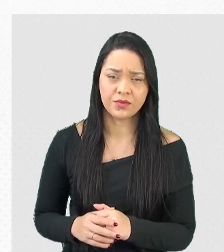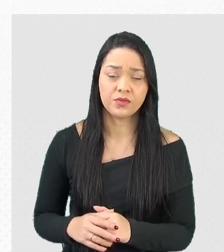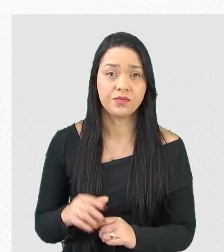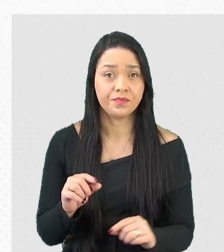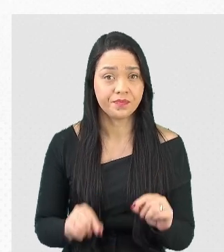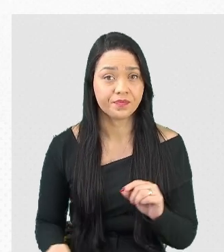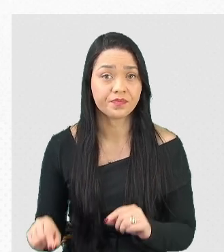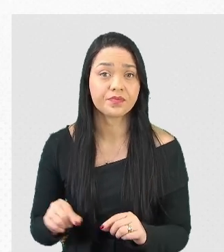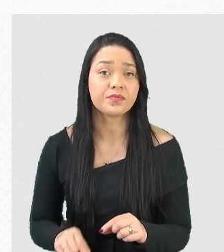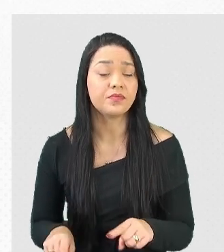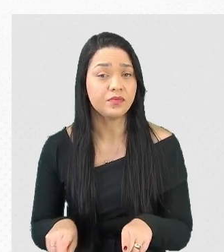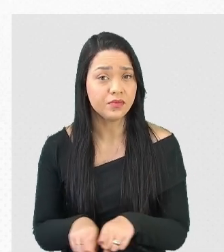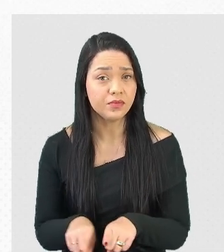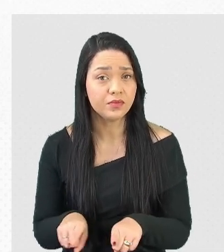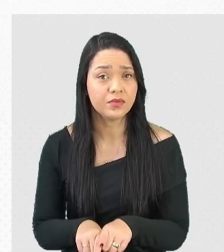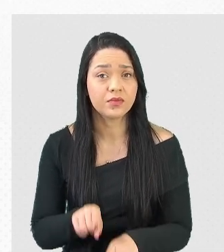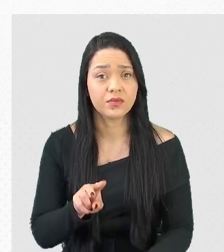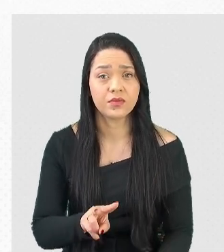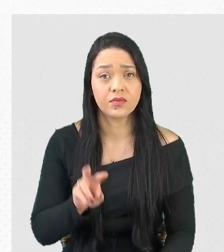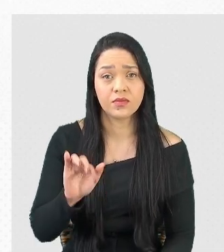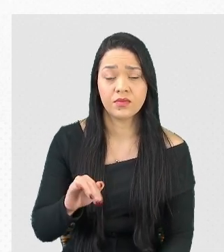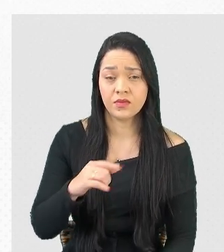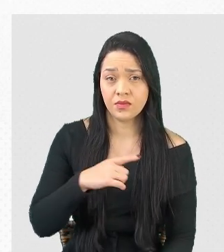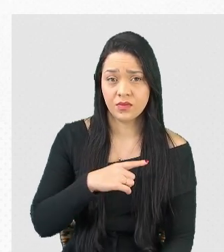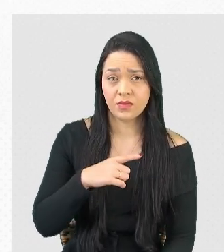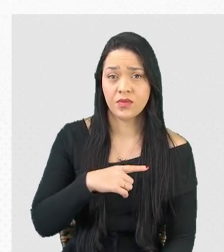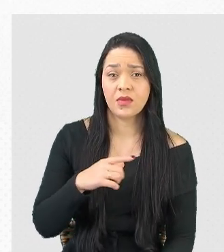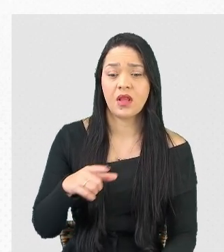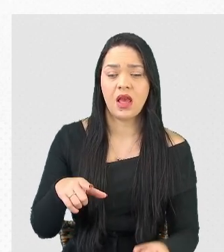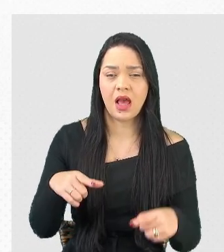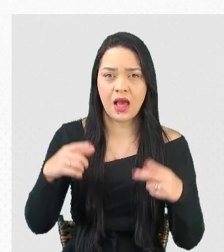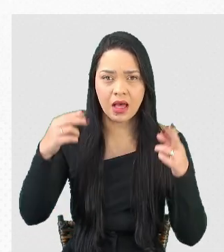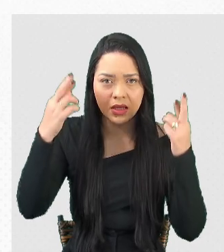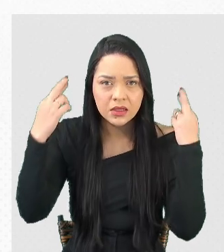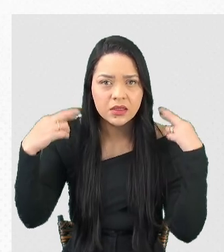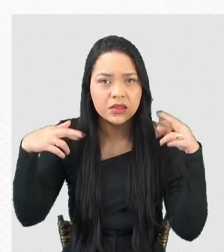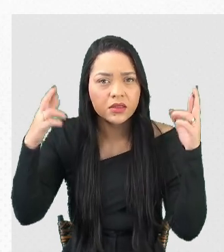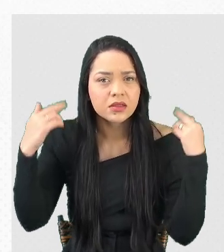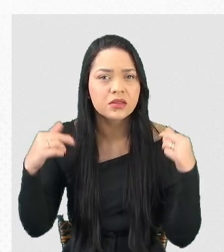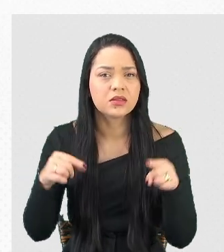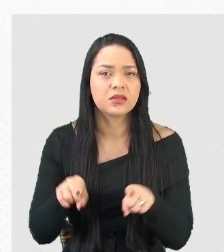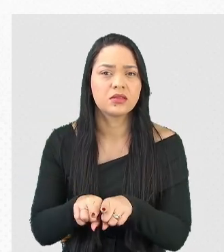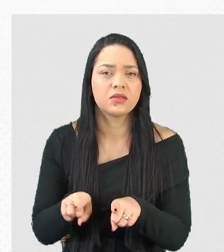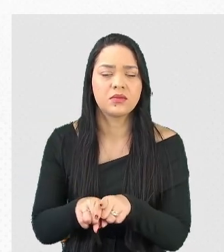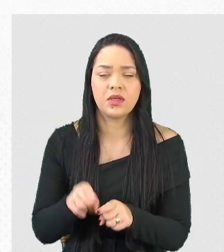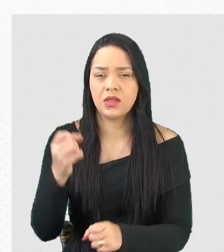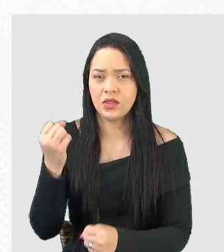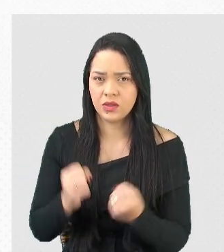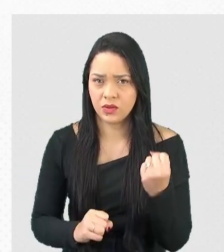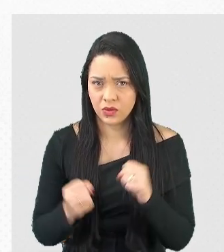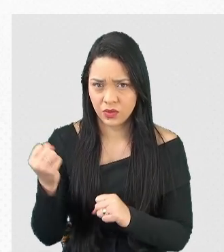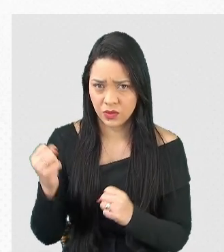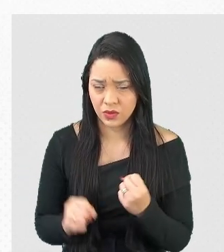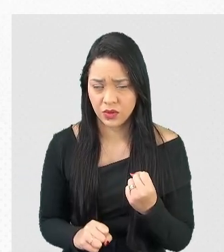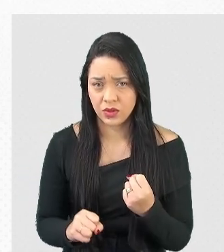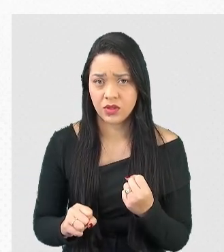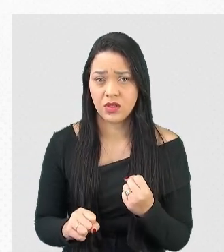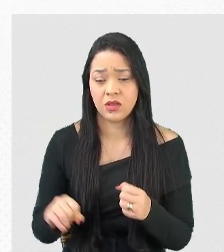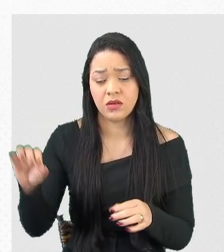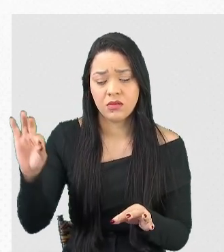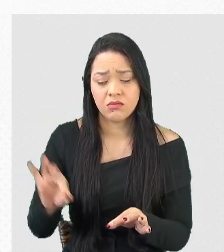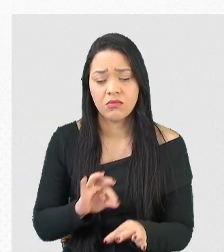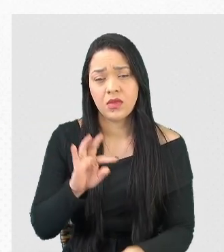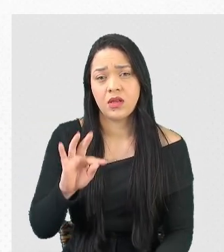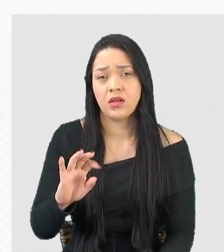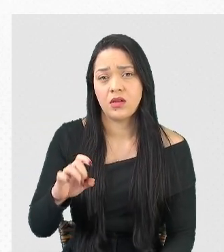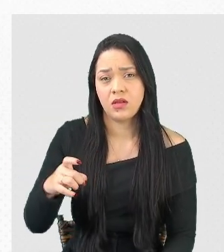ovelhas como principal matéria-prima para a indústria têxtil posteriormente, eles vão expulsar esses pequenos trabalhadores que utilizavam ali